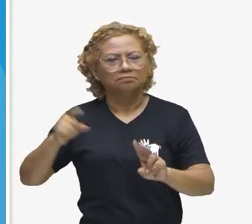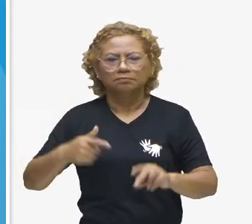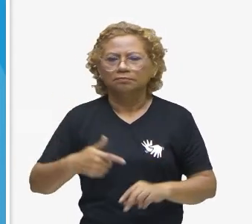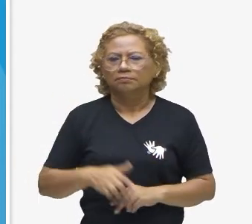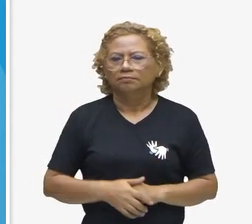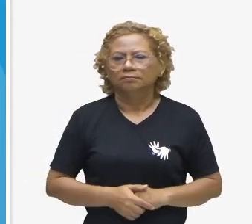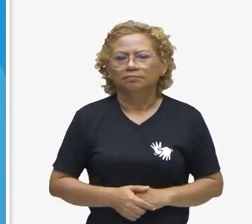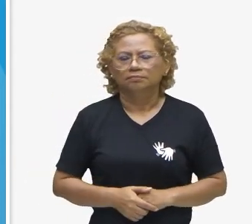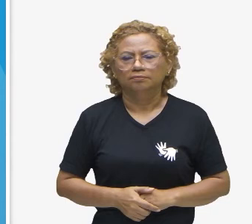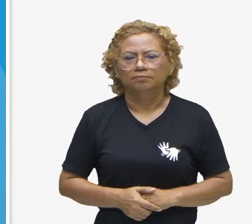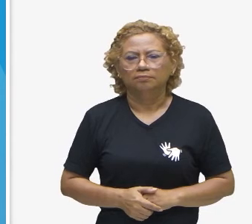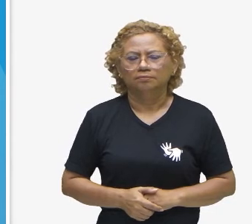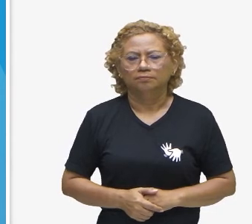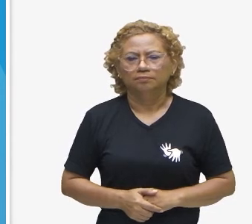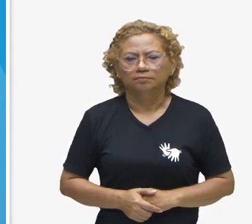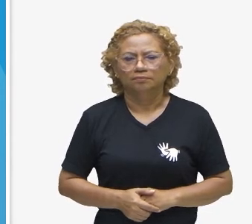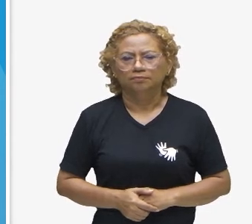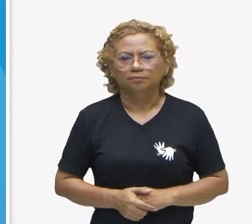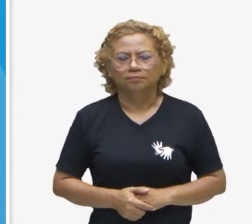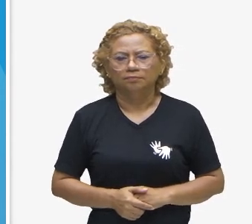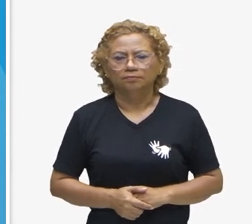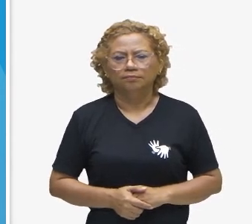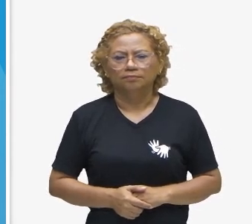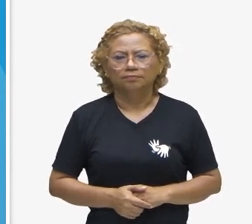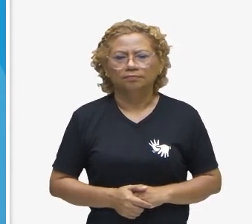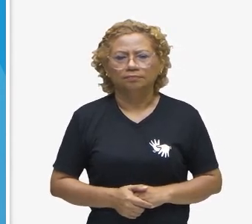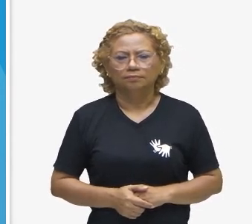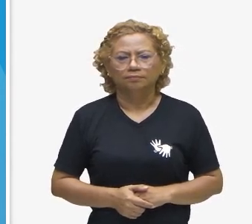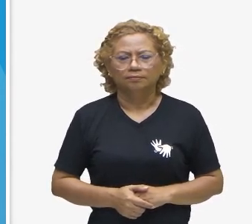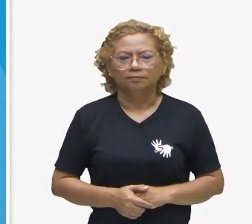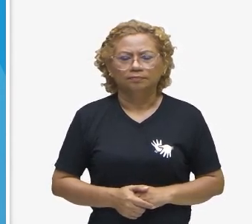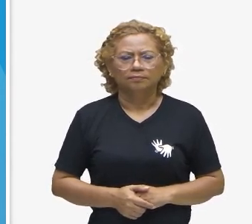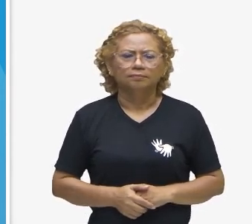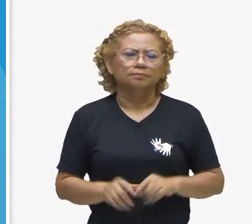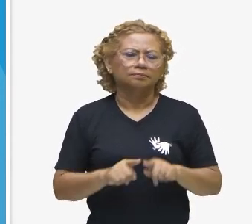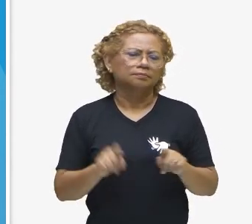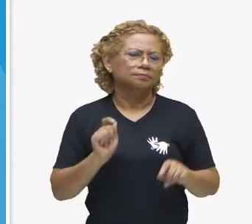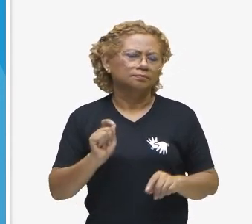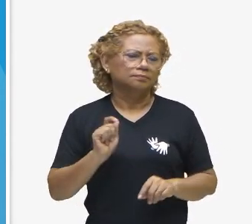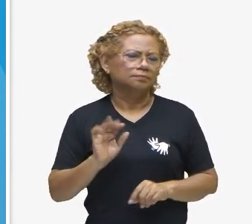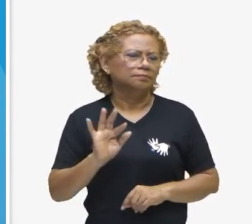no eixo dos y. E o que vai acontecer